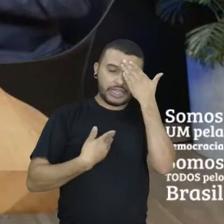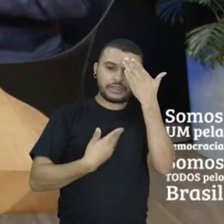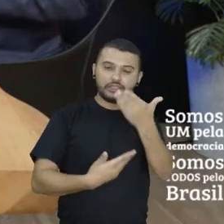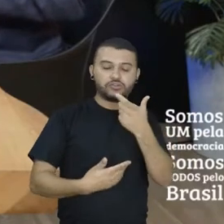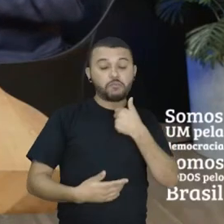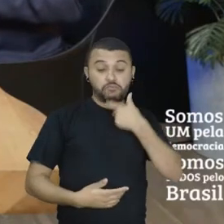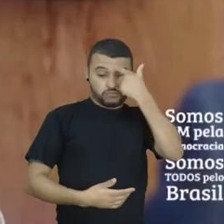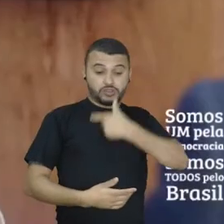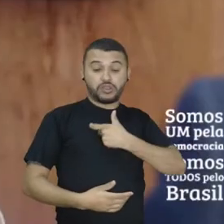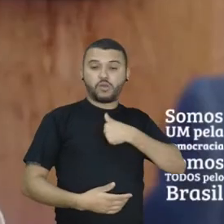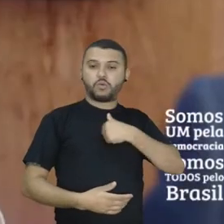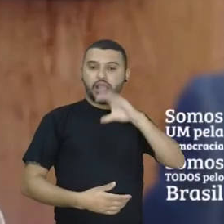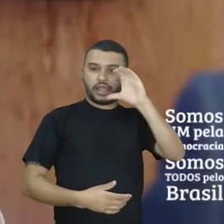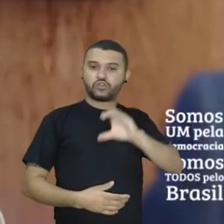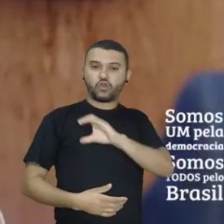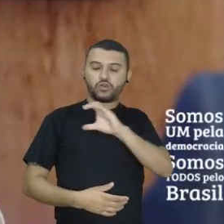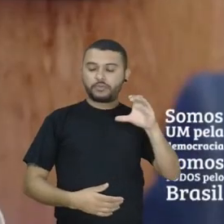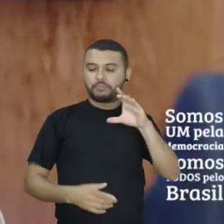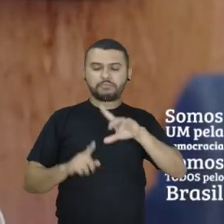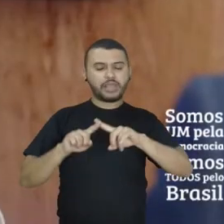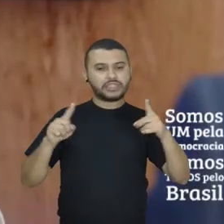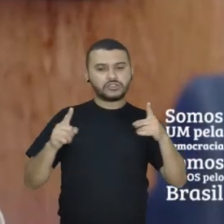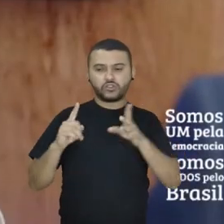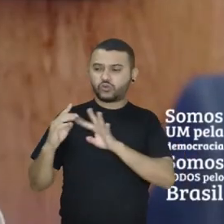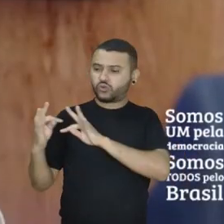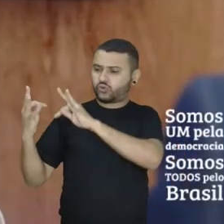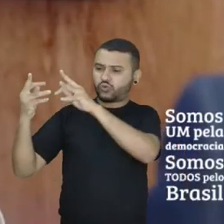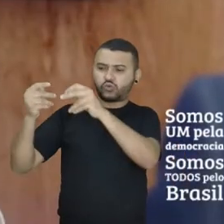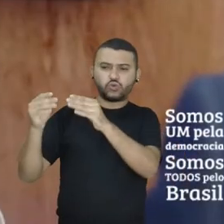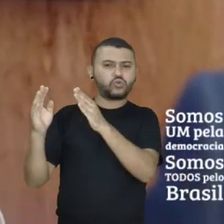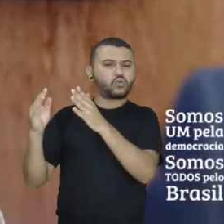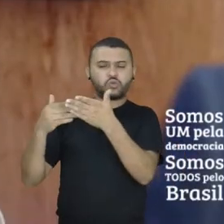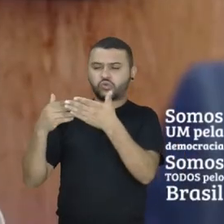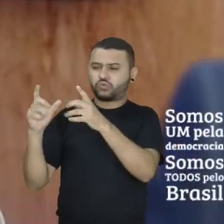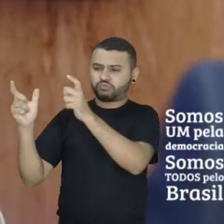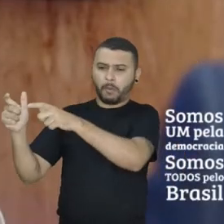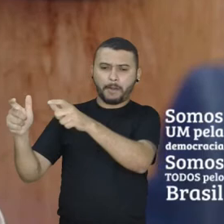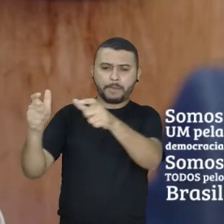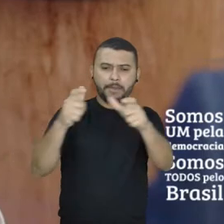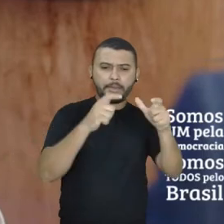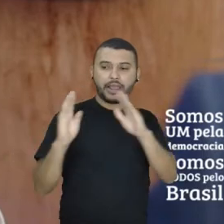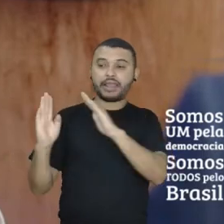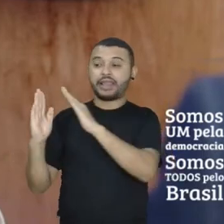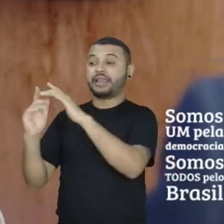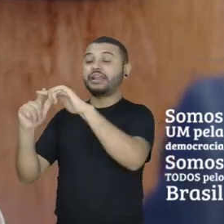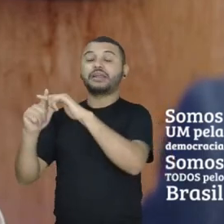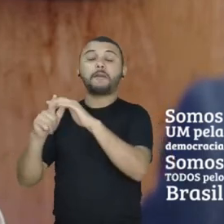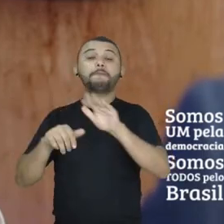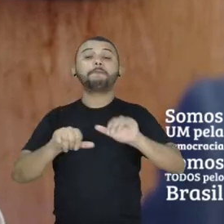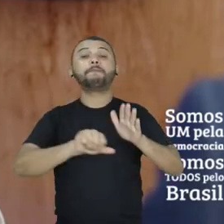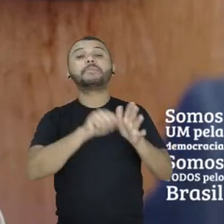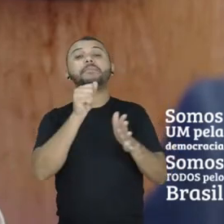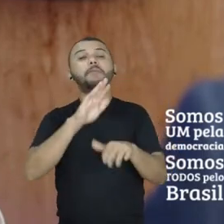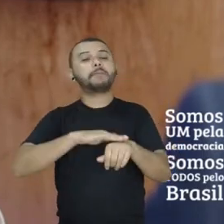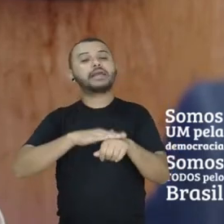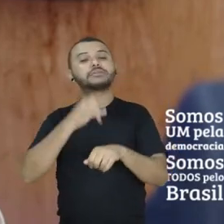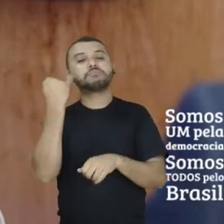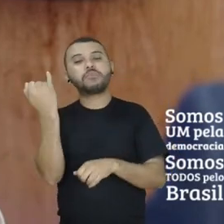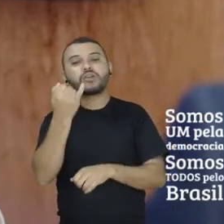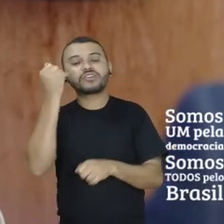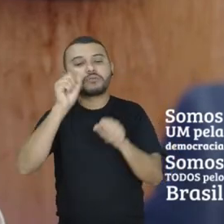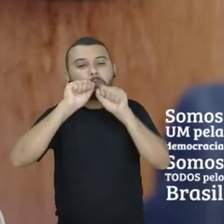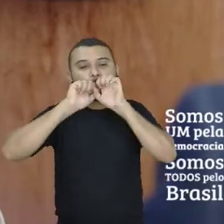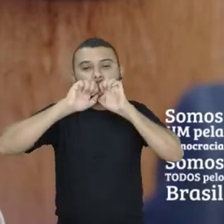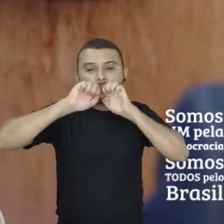católico, mas todas as igrejas fazem um trabalho muito bonito. Primeiro, de evangelização, levando a